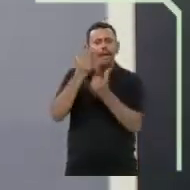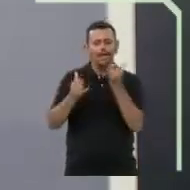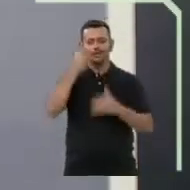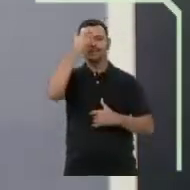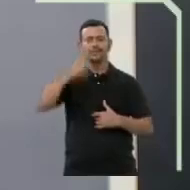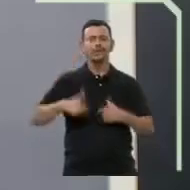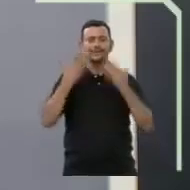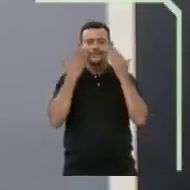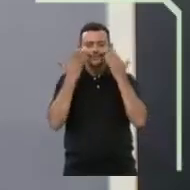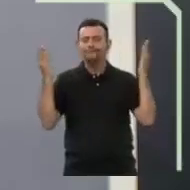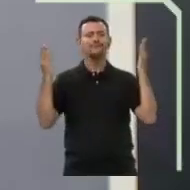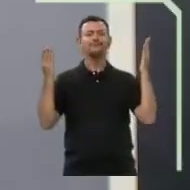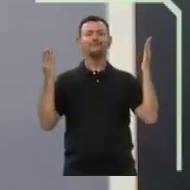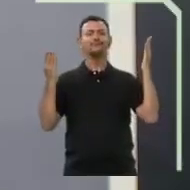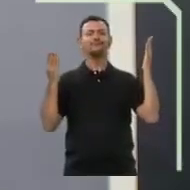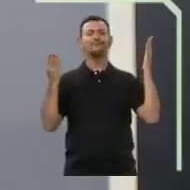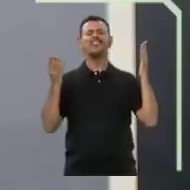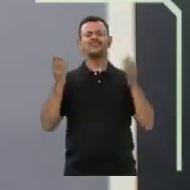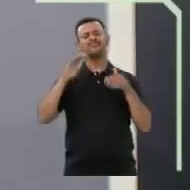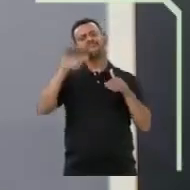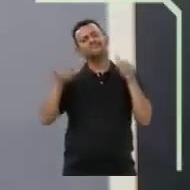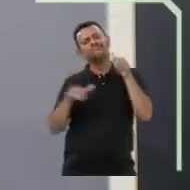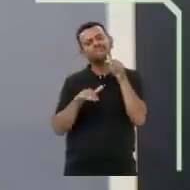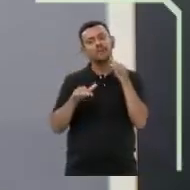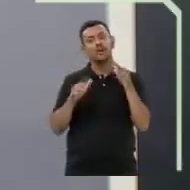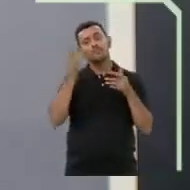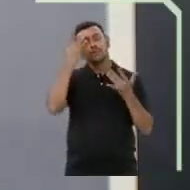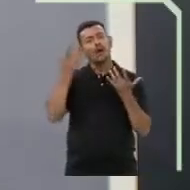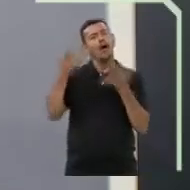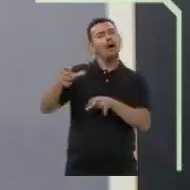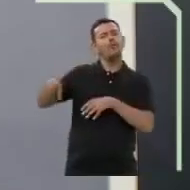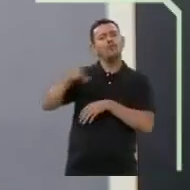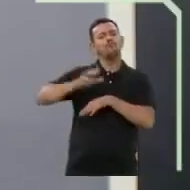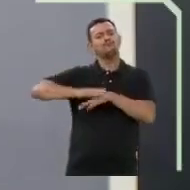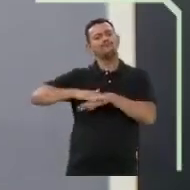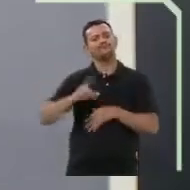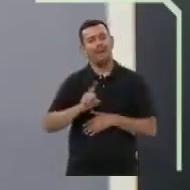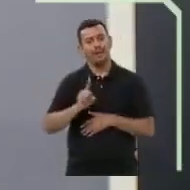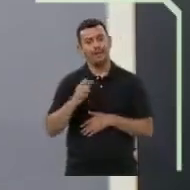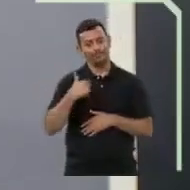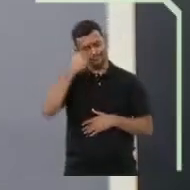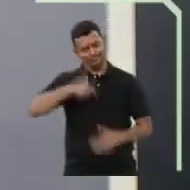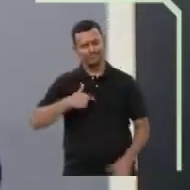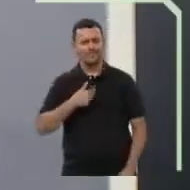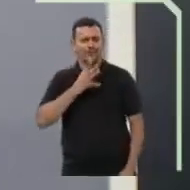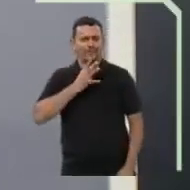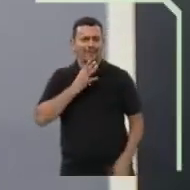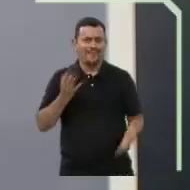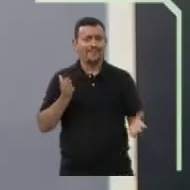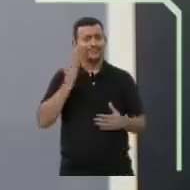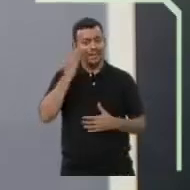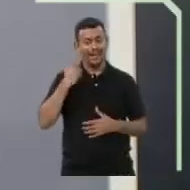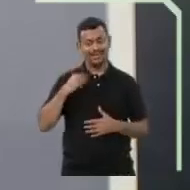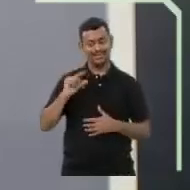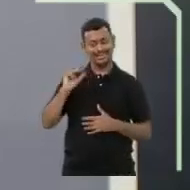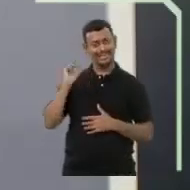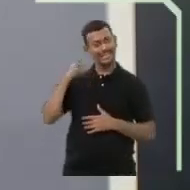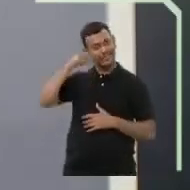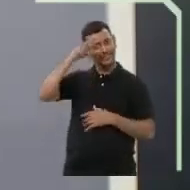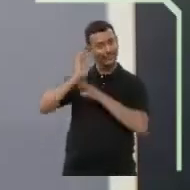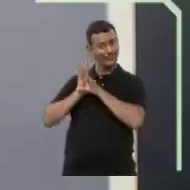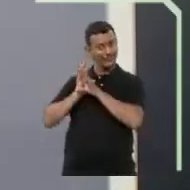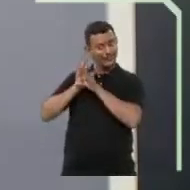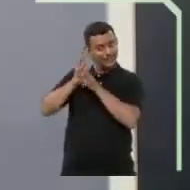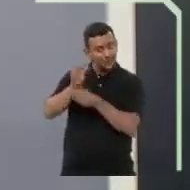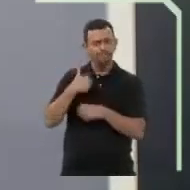um bom objeto de campanha. No entanto, pela minha história, pelo meu passado, eu sempre vou na causa